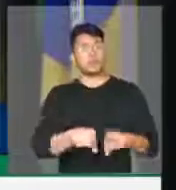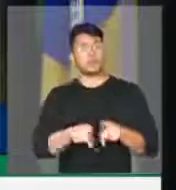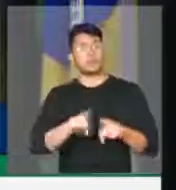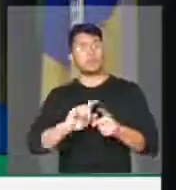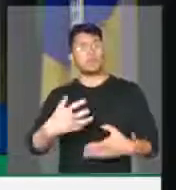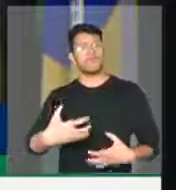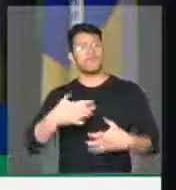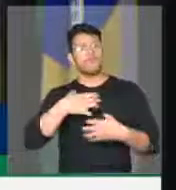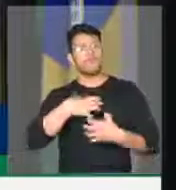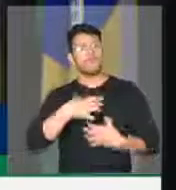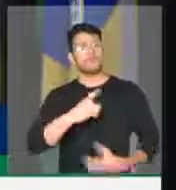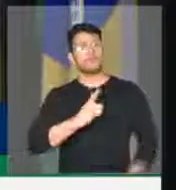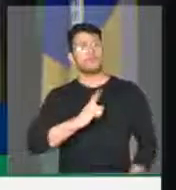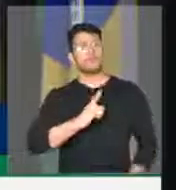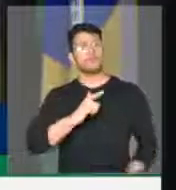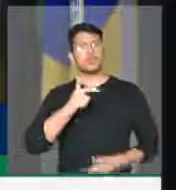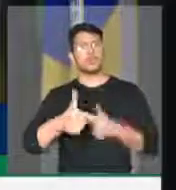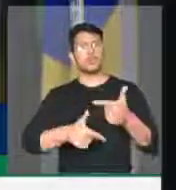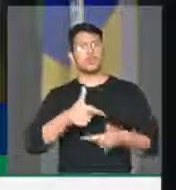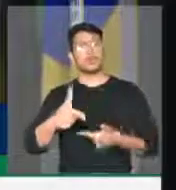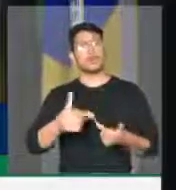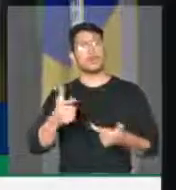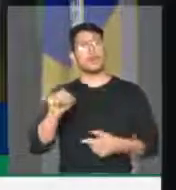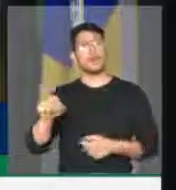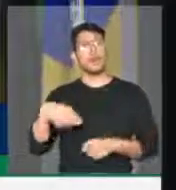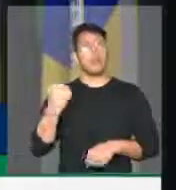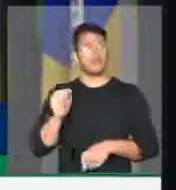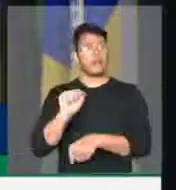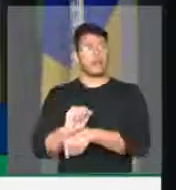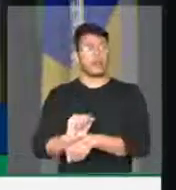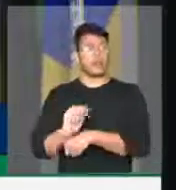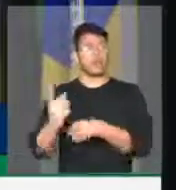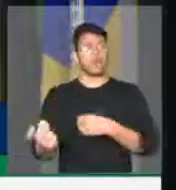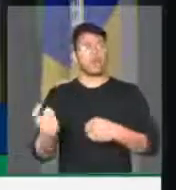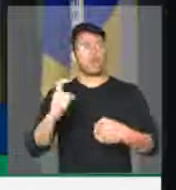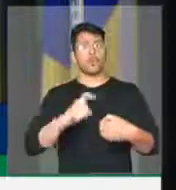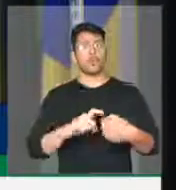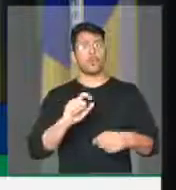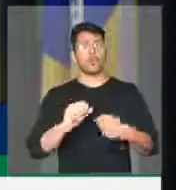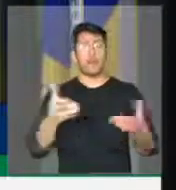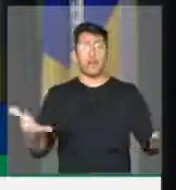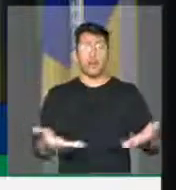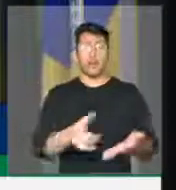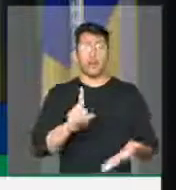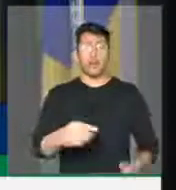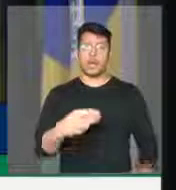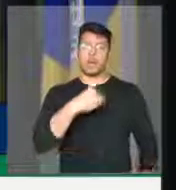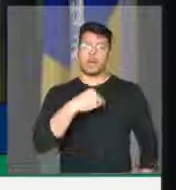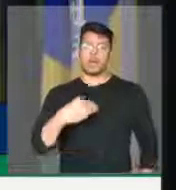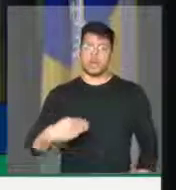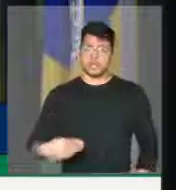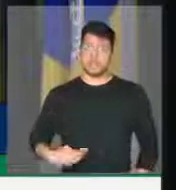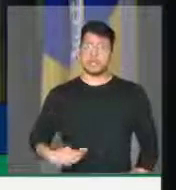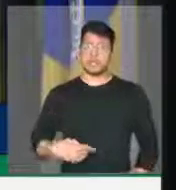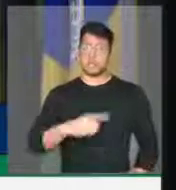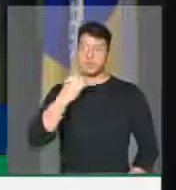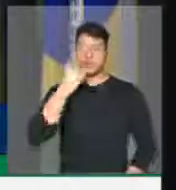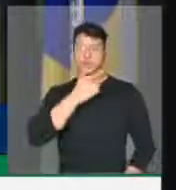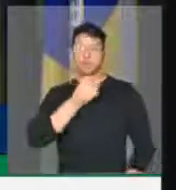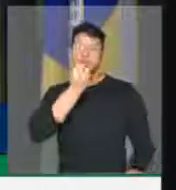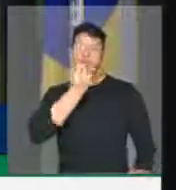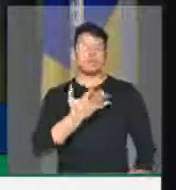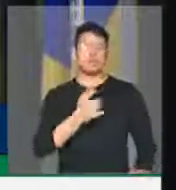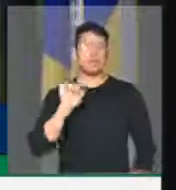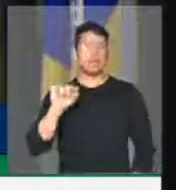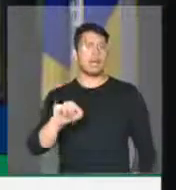missão no Tribunal Superior do Trabalho, deixou a universidade e é uma ministra competentíssima, uma advogada no maior